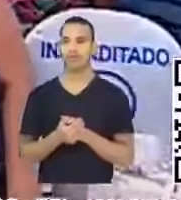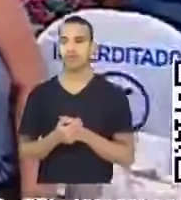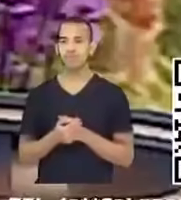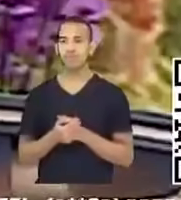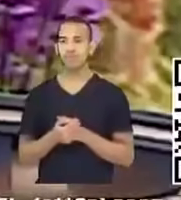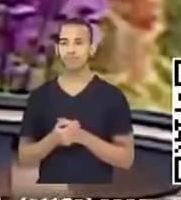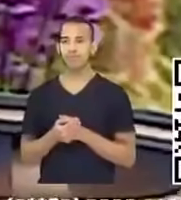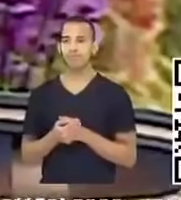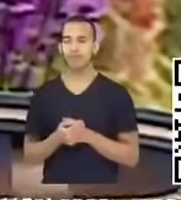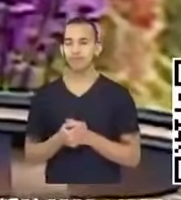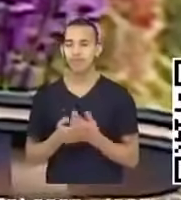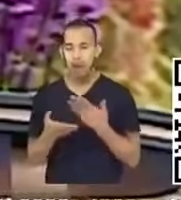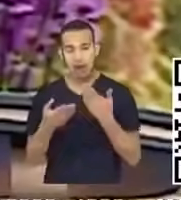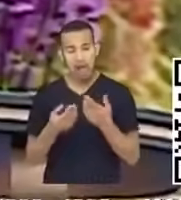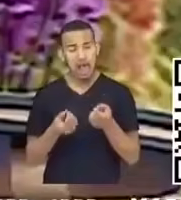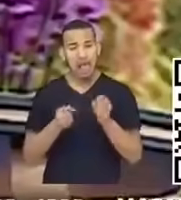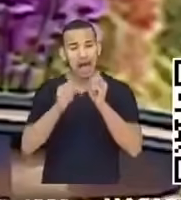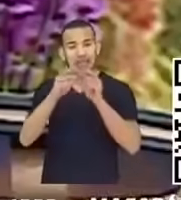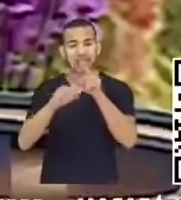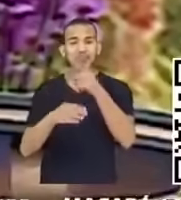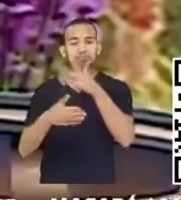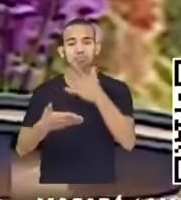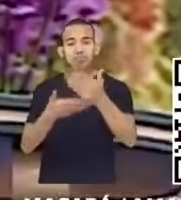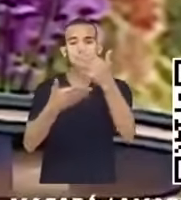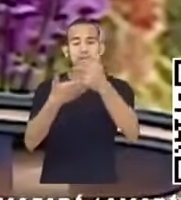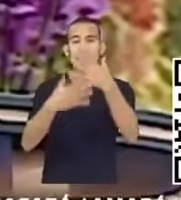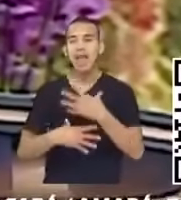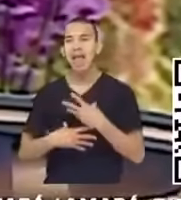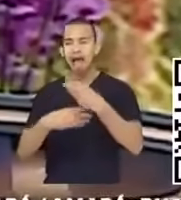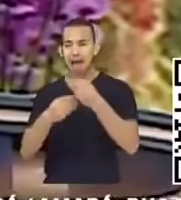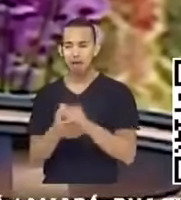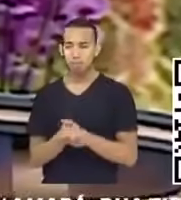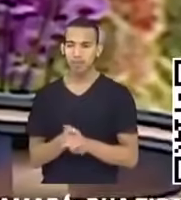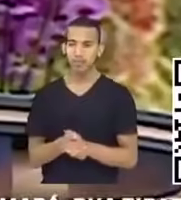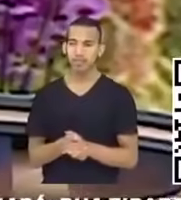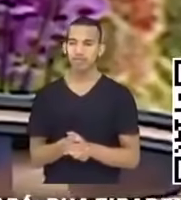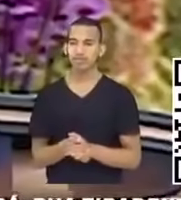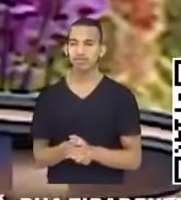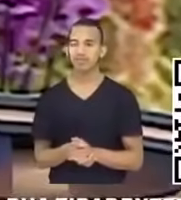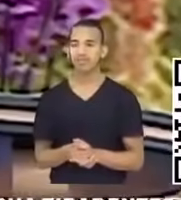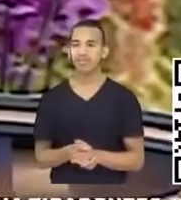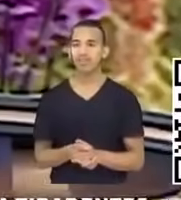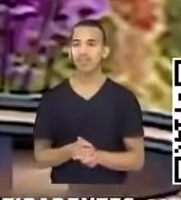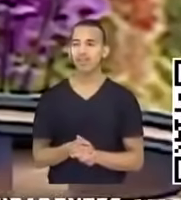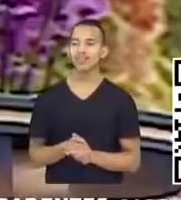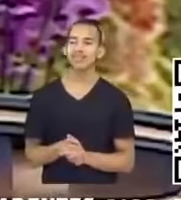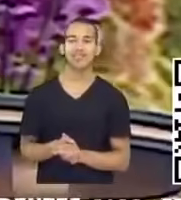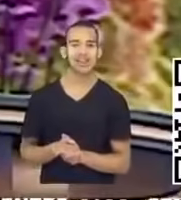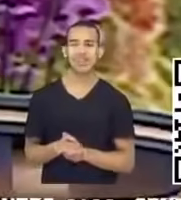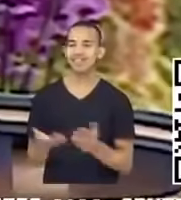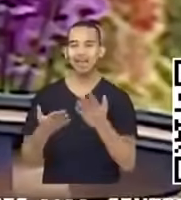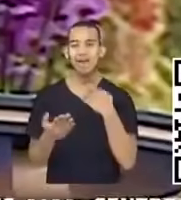bom então mas eu queria te ensinar a ganhar almas E aí rapaz pronto hoje eu falei hoje eu